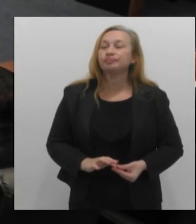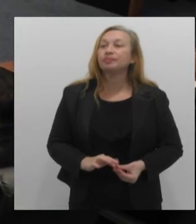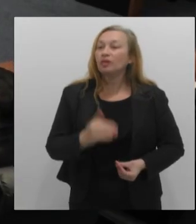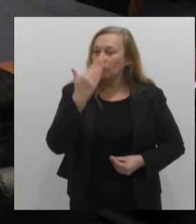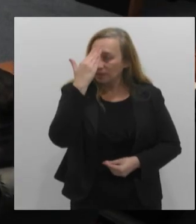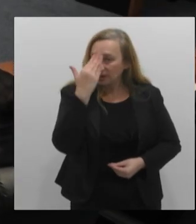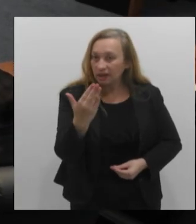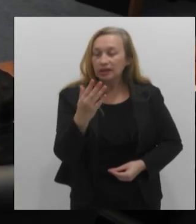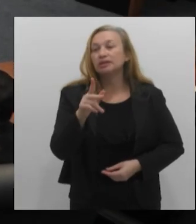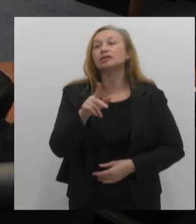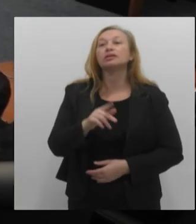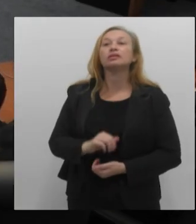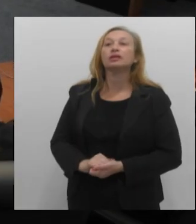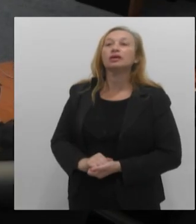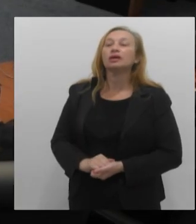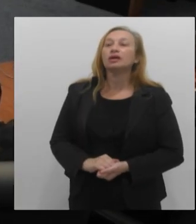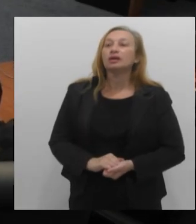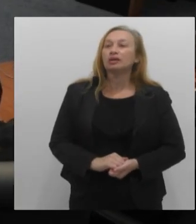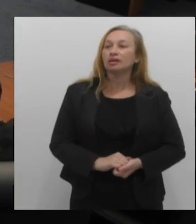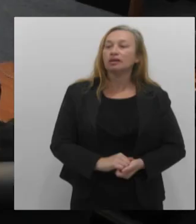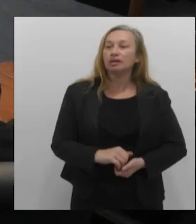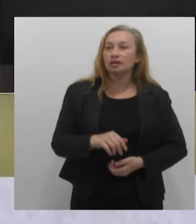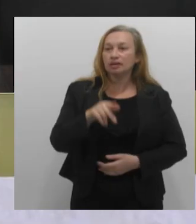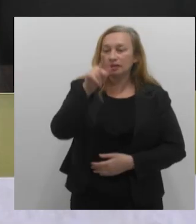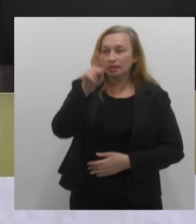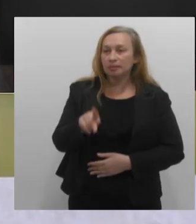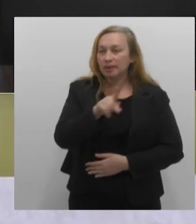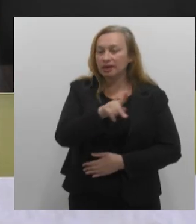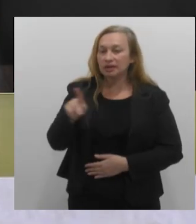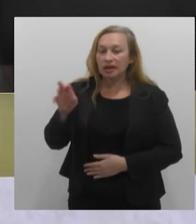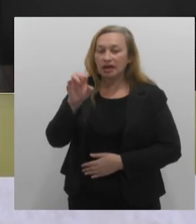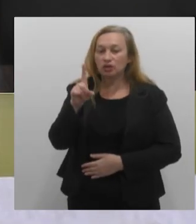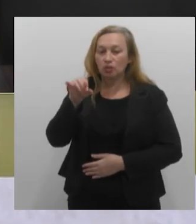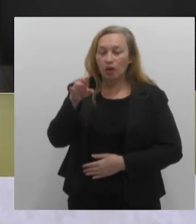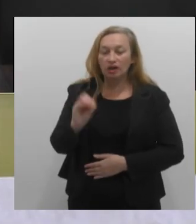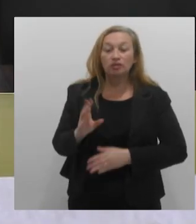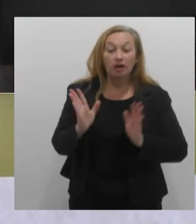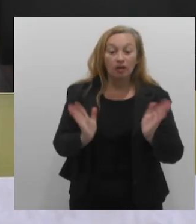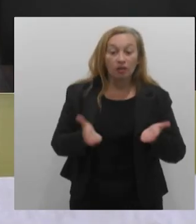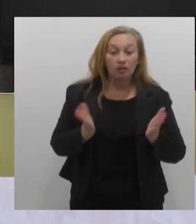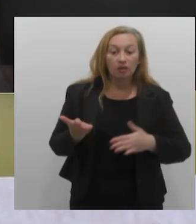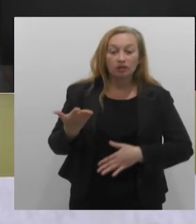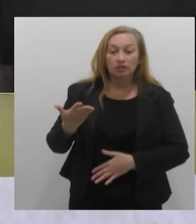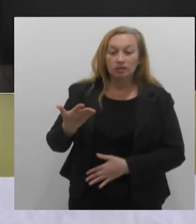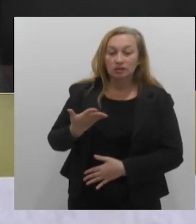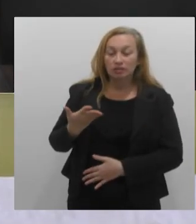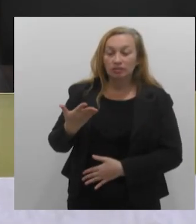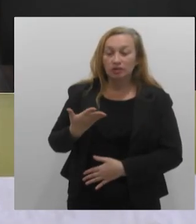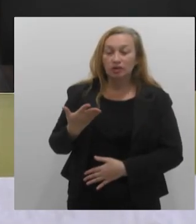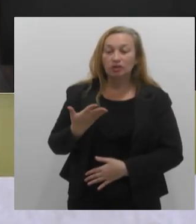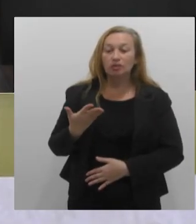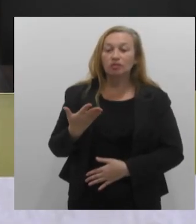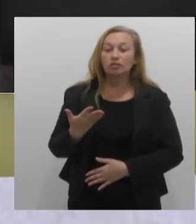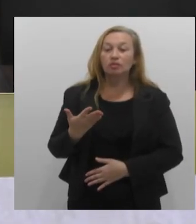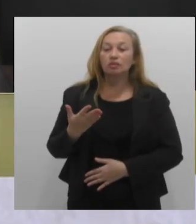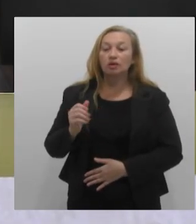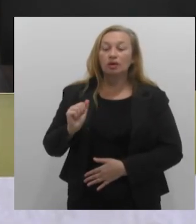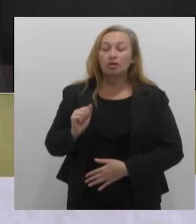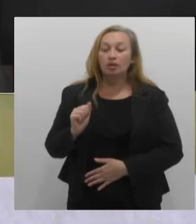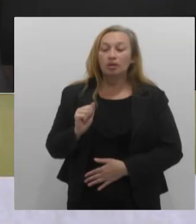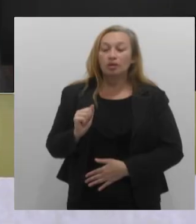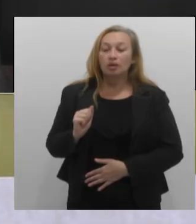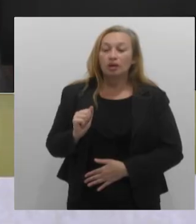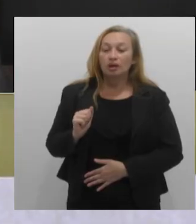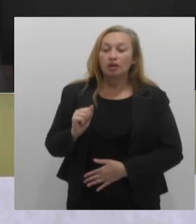Muito obrigado, Padre Eduardo. E agora passo a palavra ao nosso querido cônego Cláudio, vigário episcopal